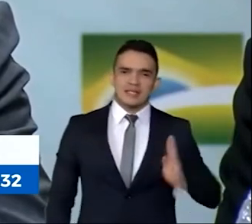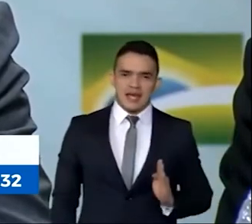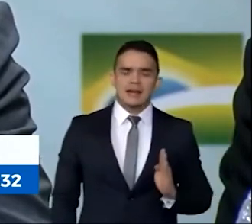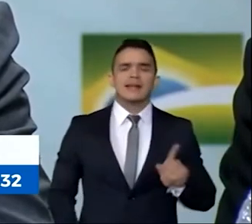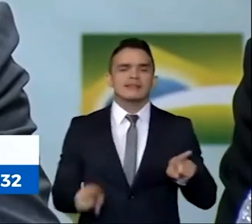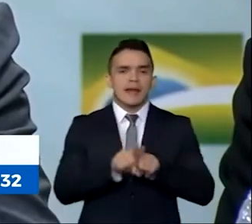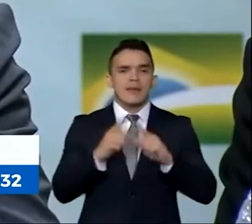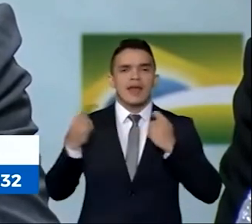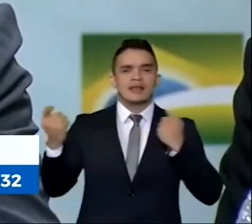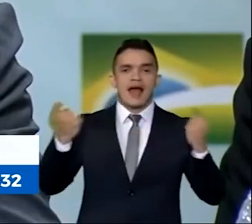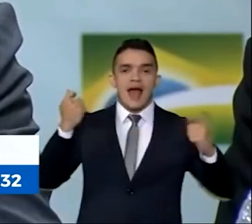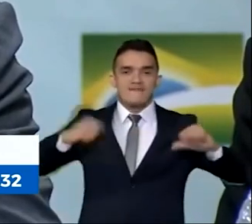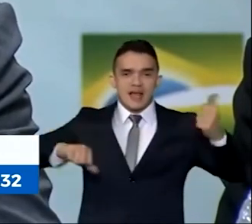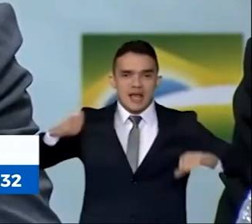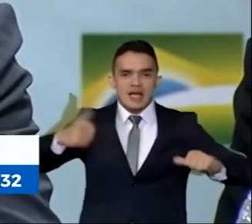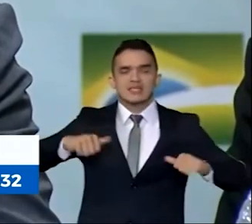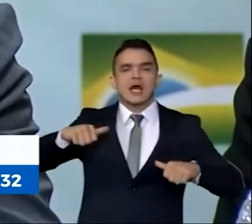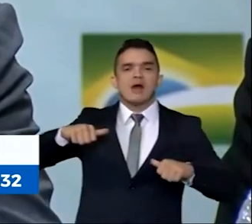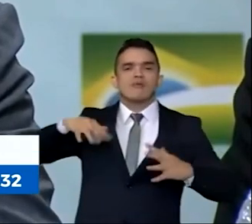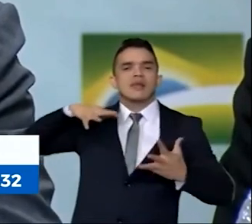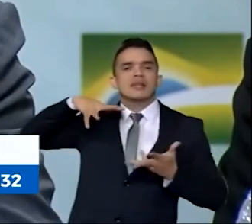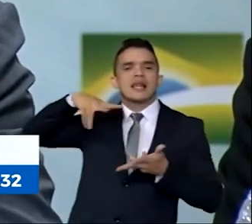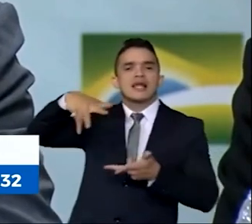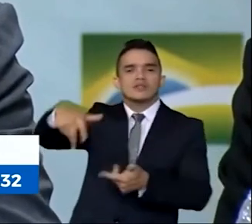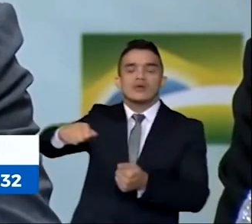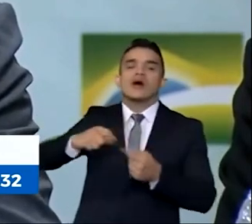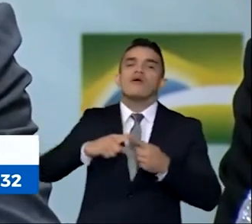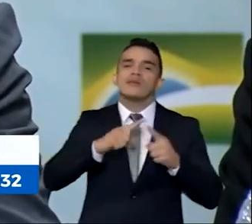internacionais e da reforma do ensino